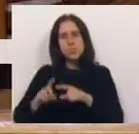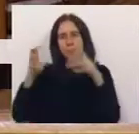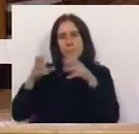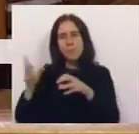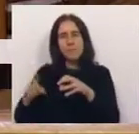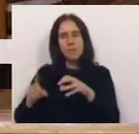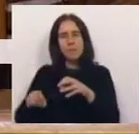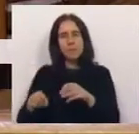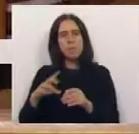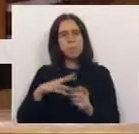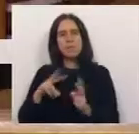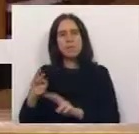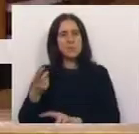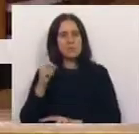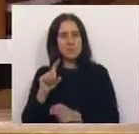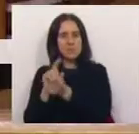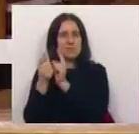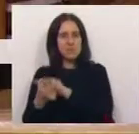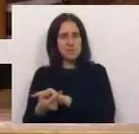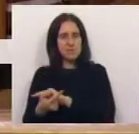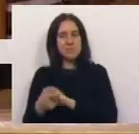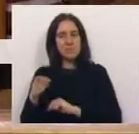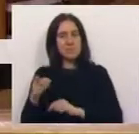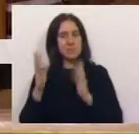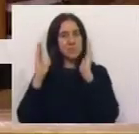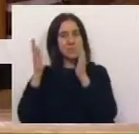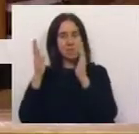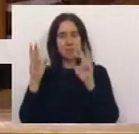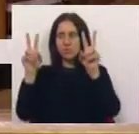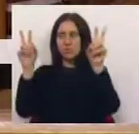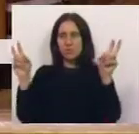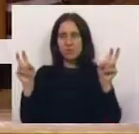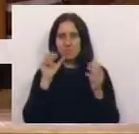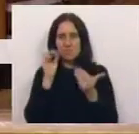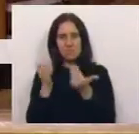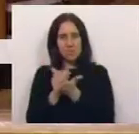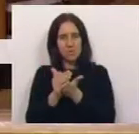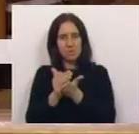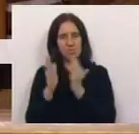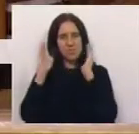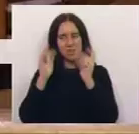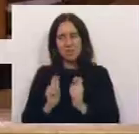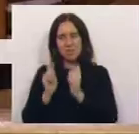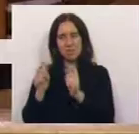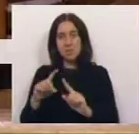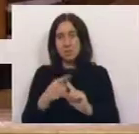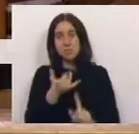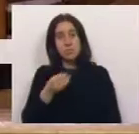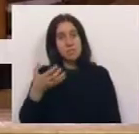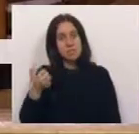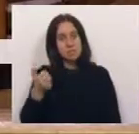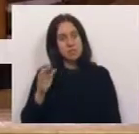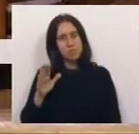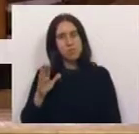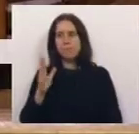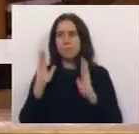verdadeira alternativa, bem pelo contrário. Esta estrada, que aliás já foi apelidada de Estrada da Morte, em 2015 liderava a lista